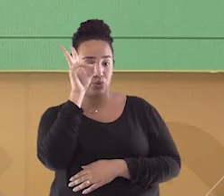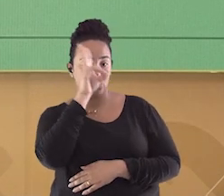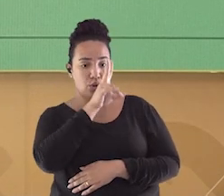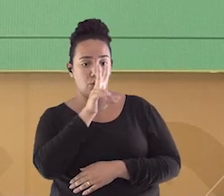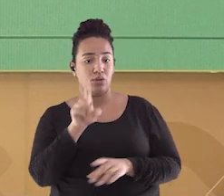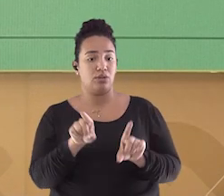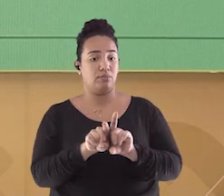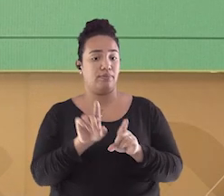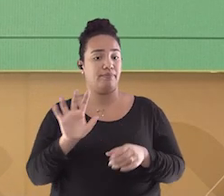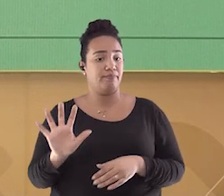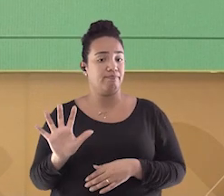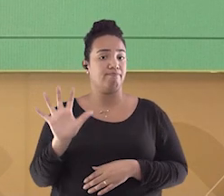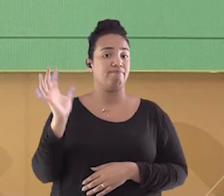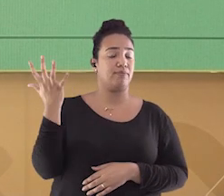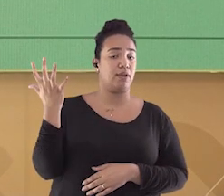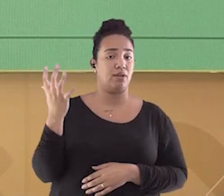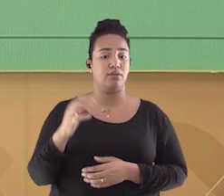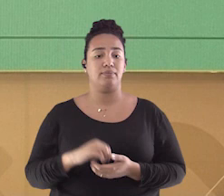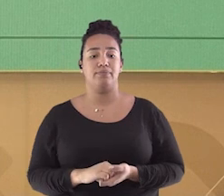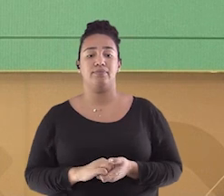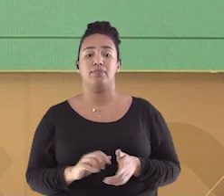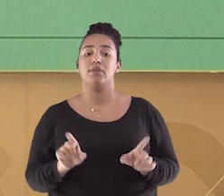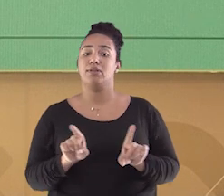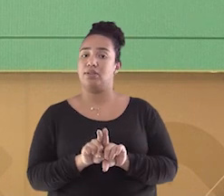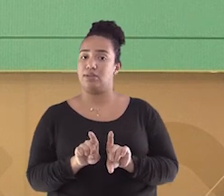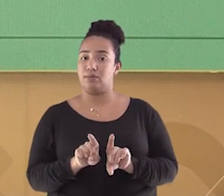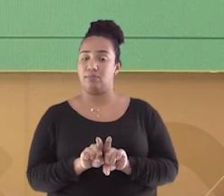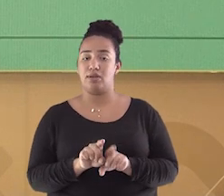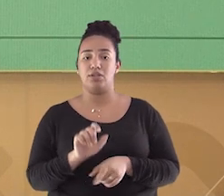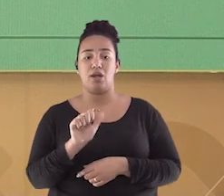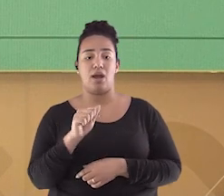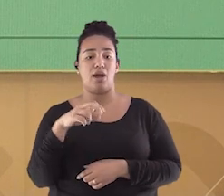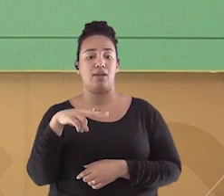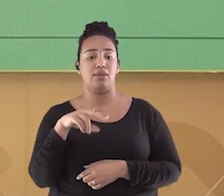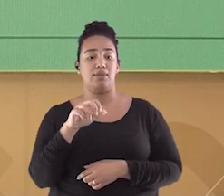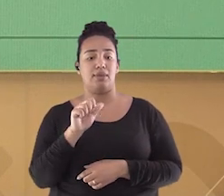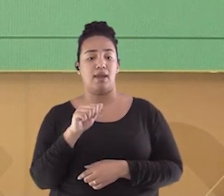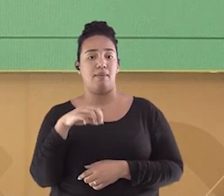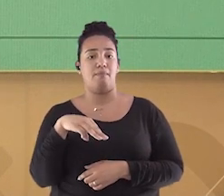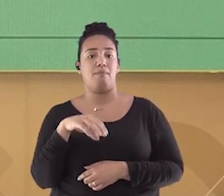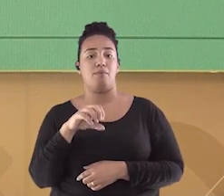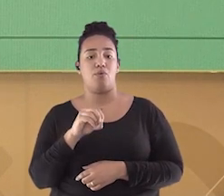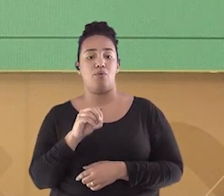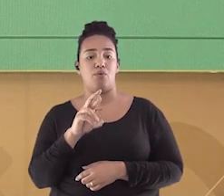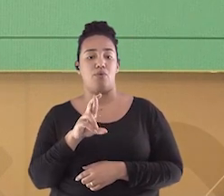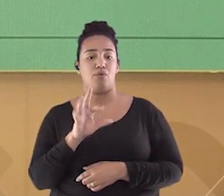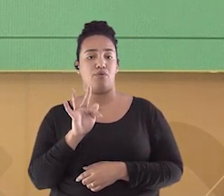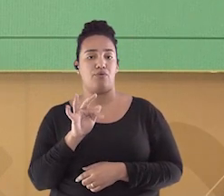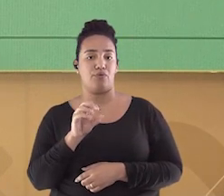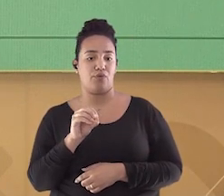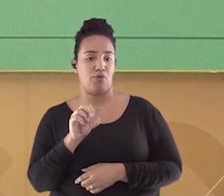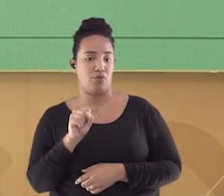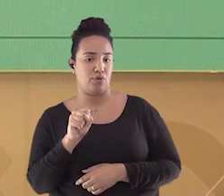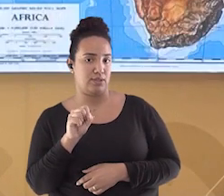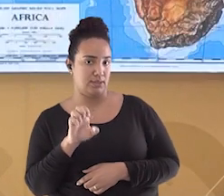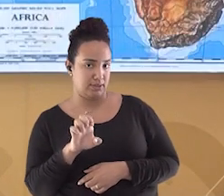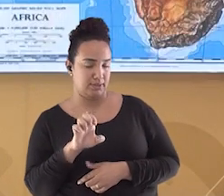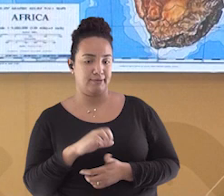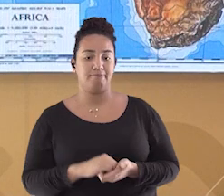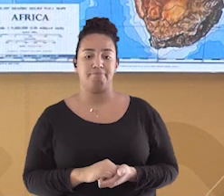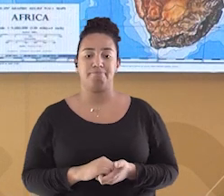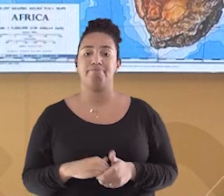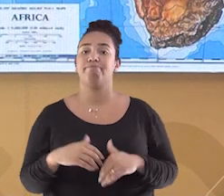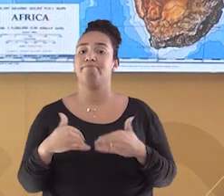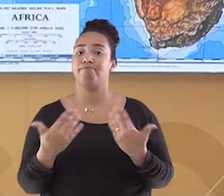históricos, climáticos, além dos estilizados ou os de anamorfose. Vamos